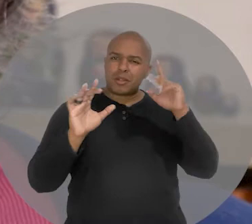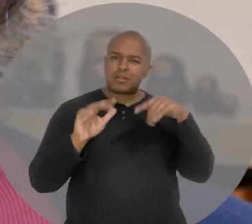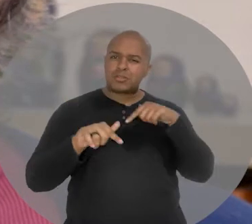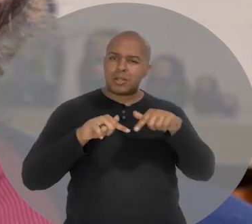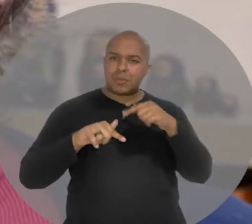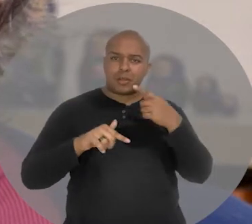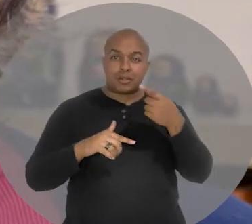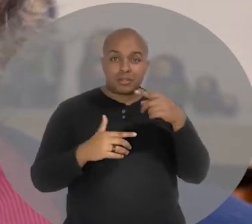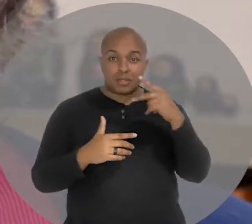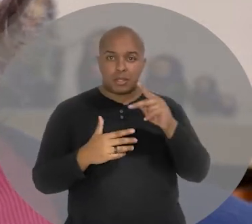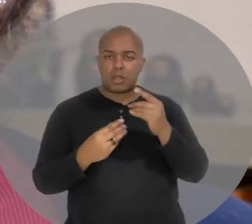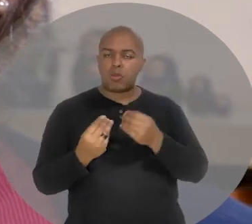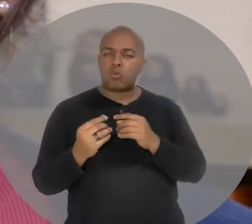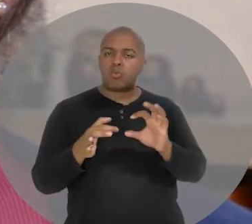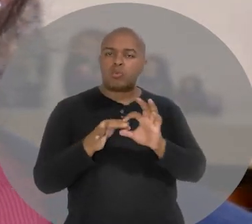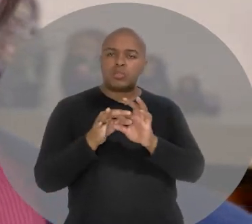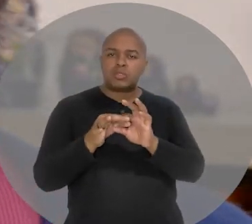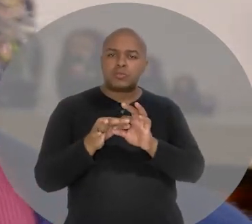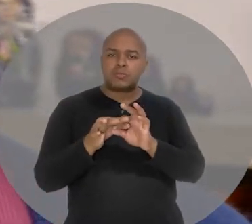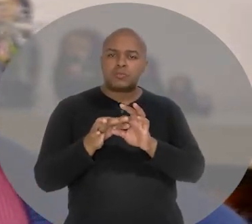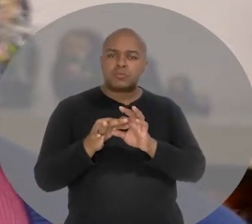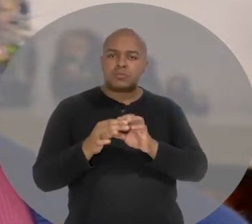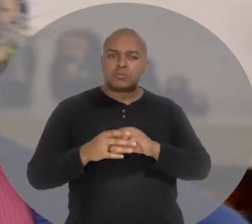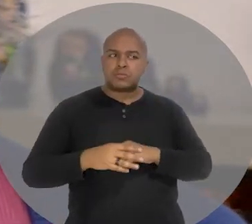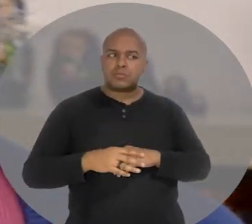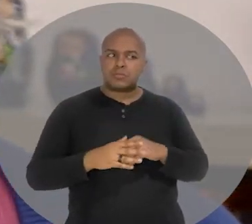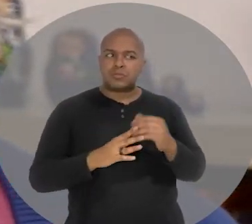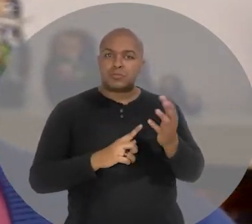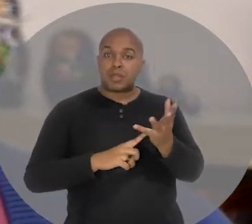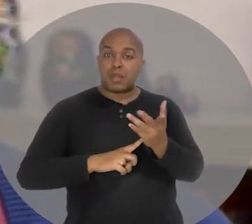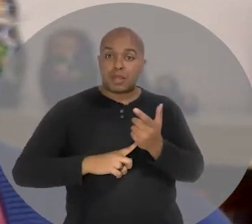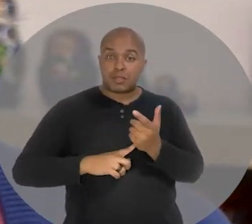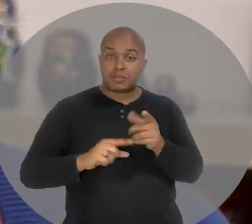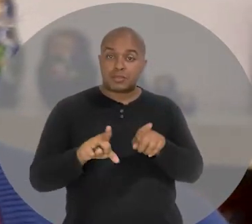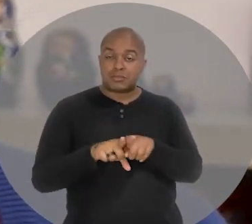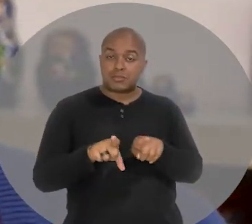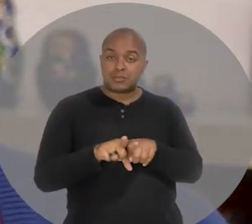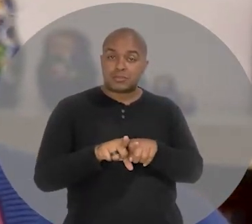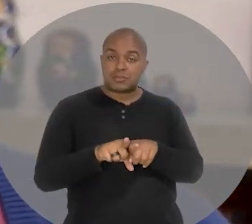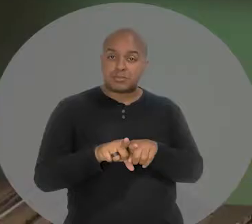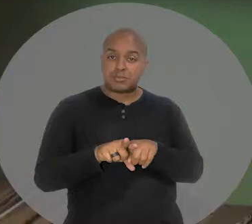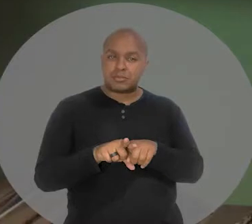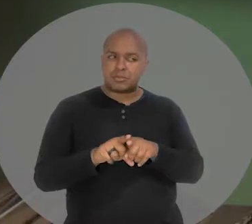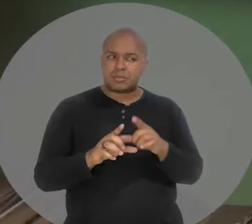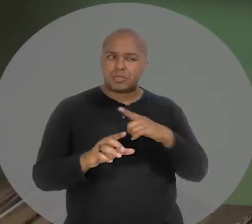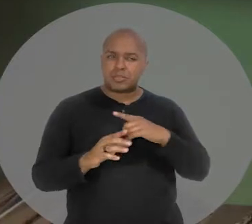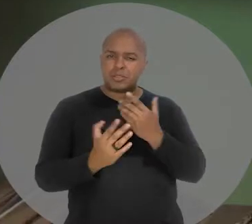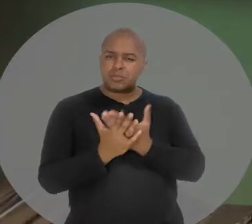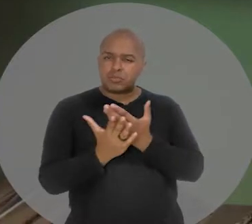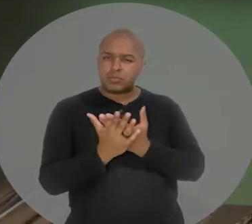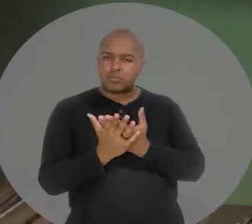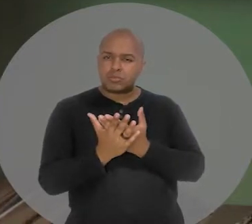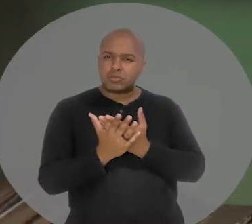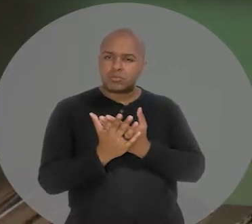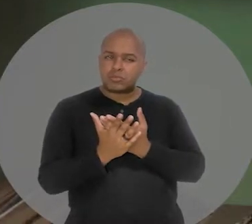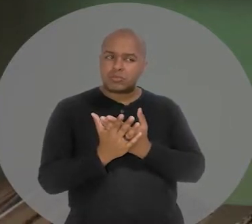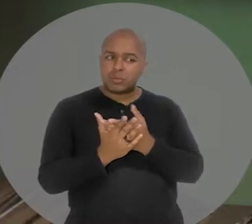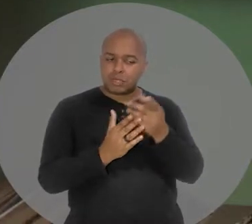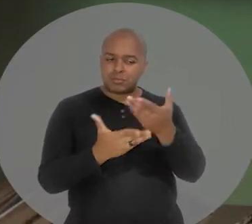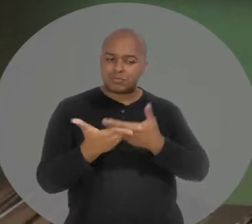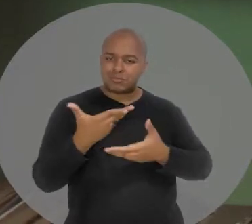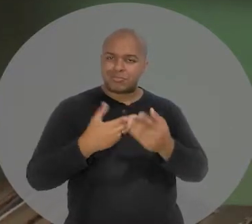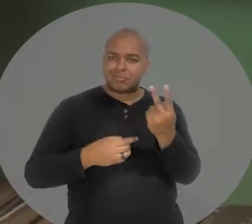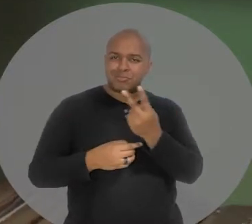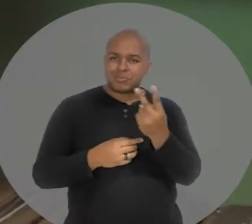trabalhos, unir arte e teoria. Essa relação que ela faz com os